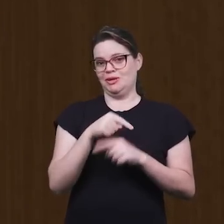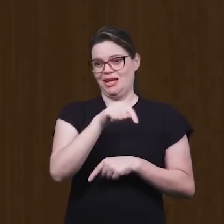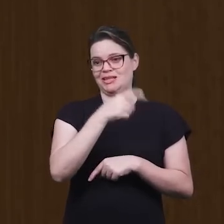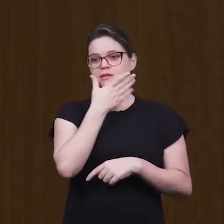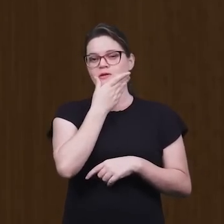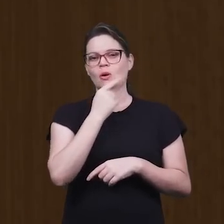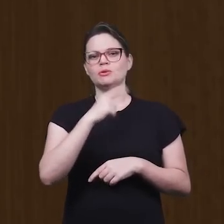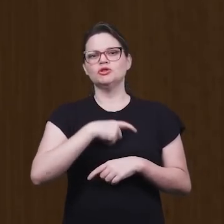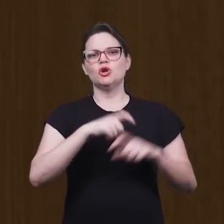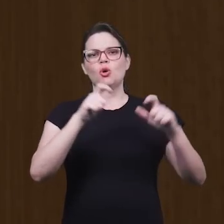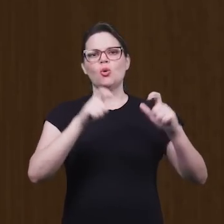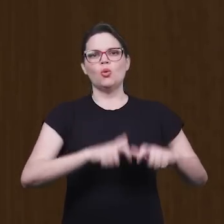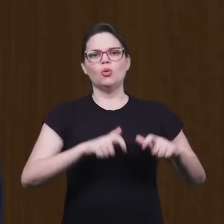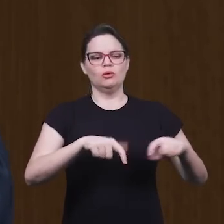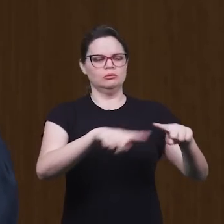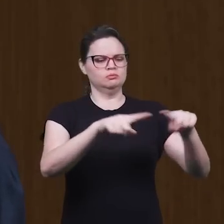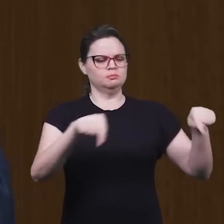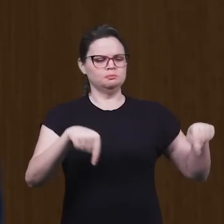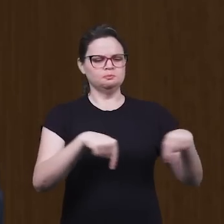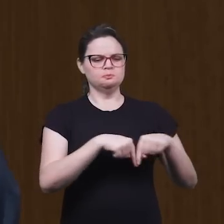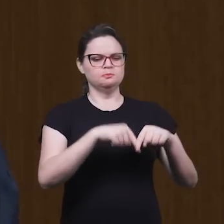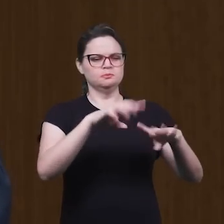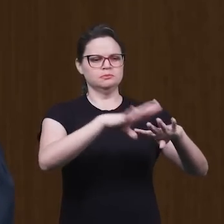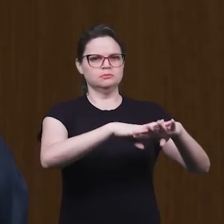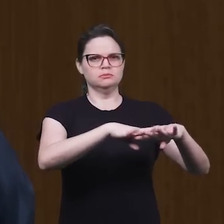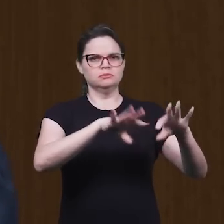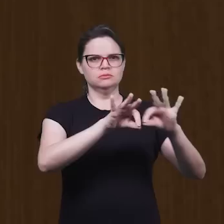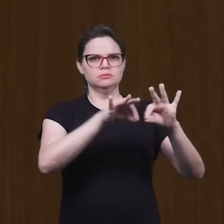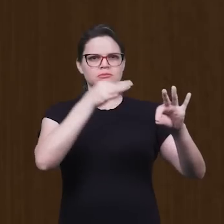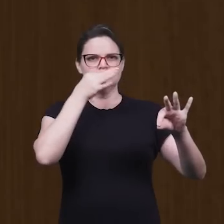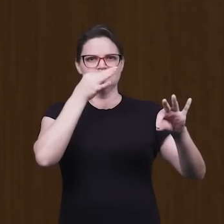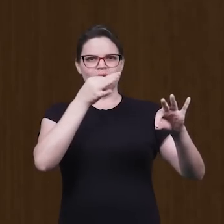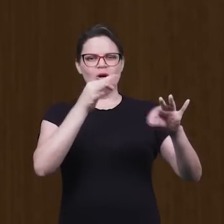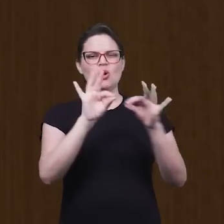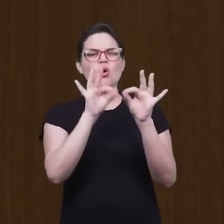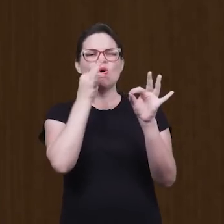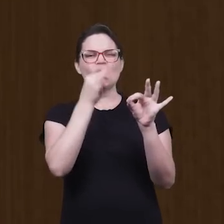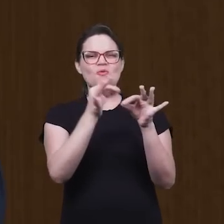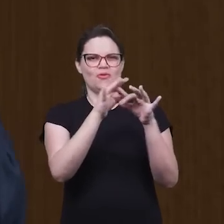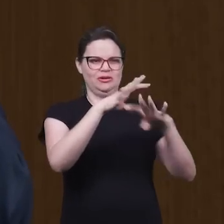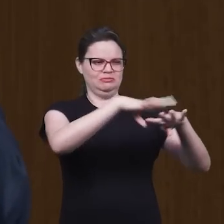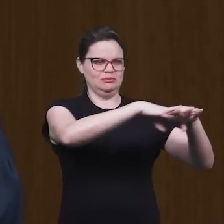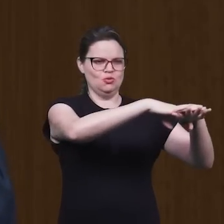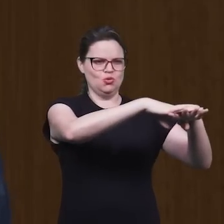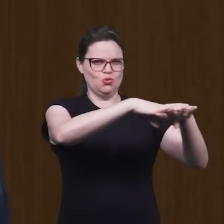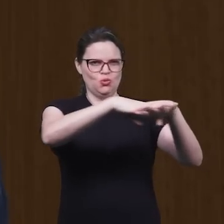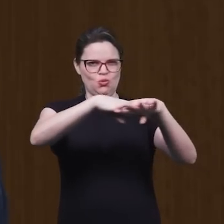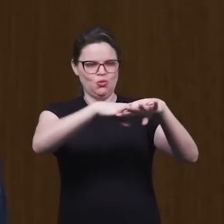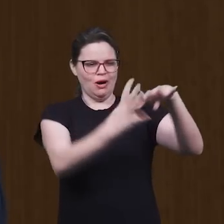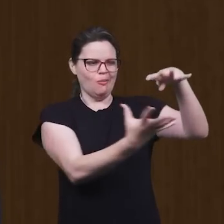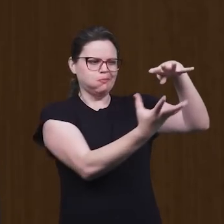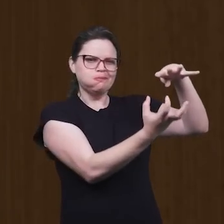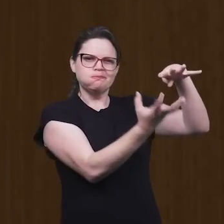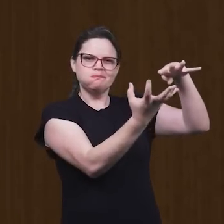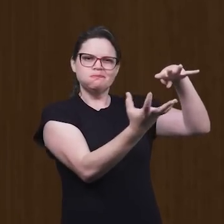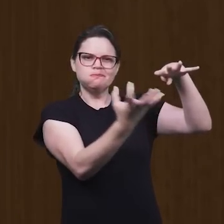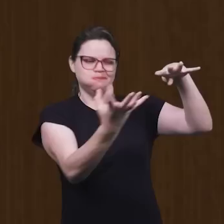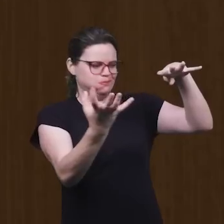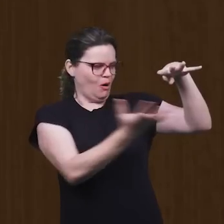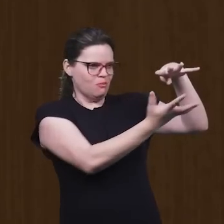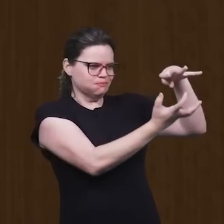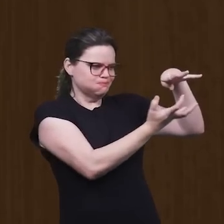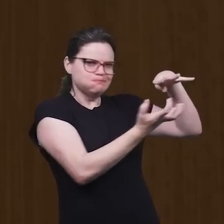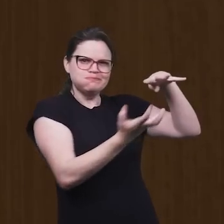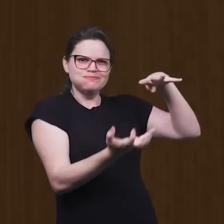uma vinha, para quem não, eu acho que muita gente já sabe, é um pé de uvas, né? Uma vinha que ele recebeu por herança de